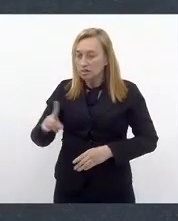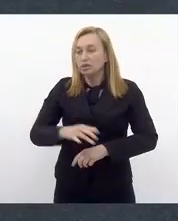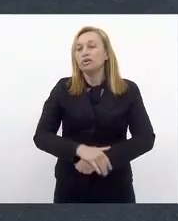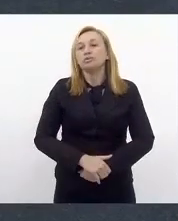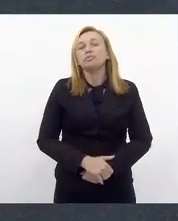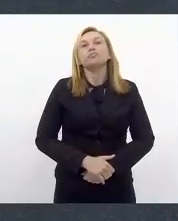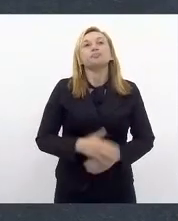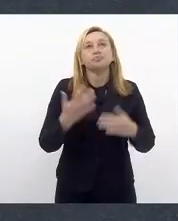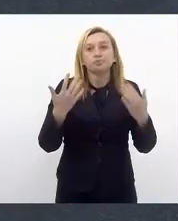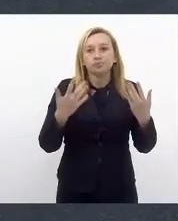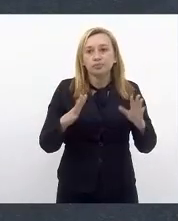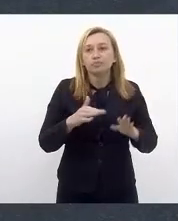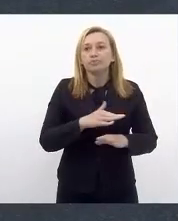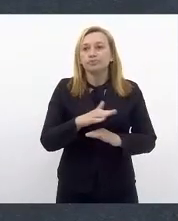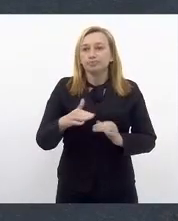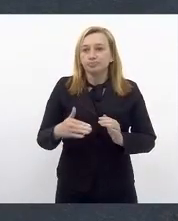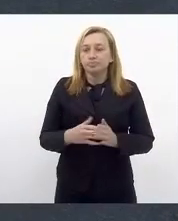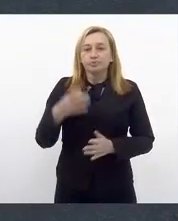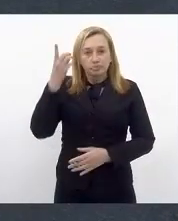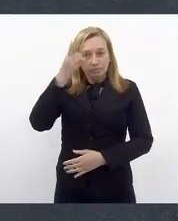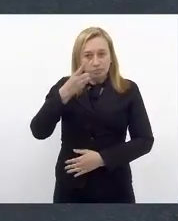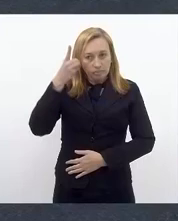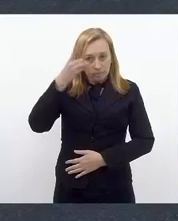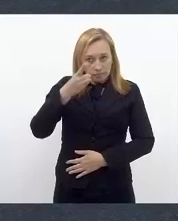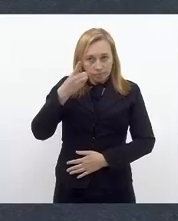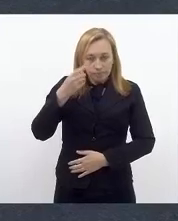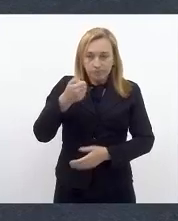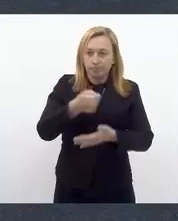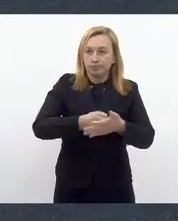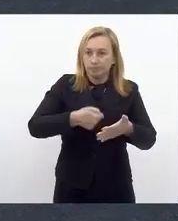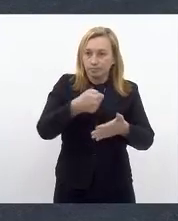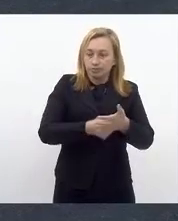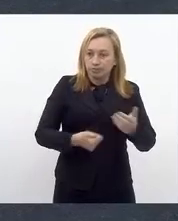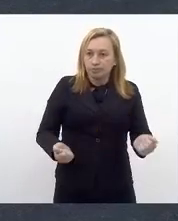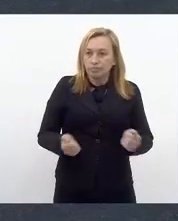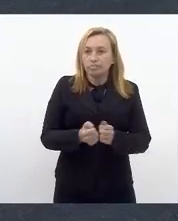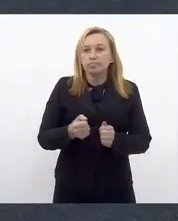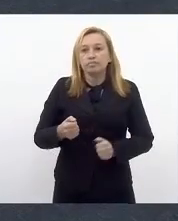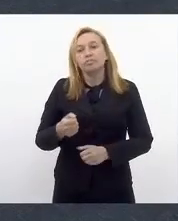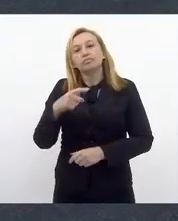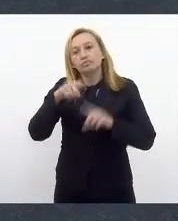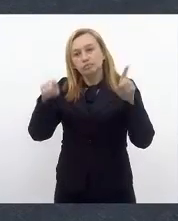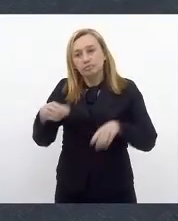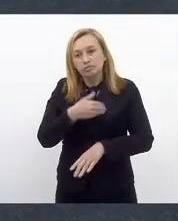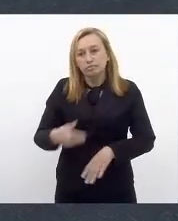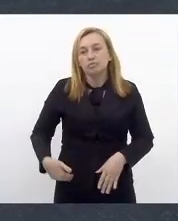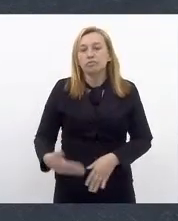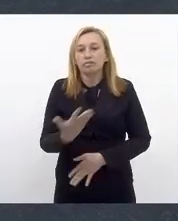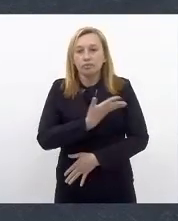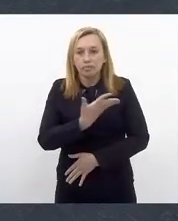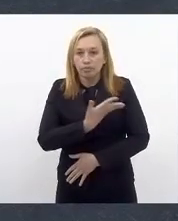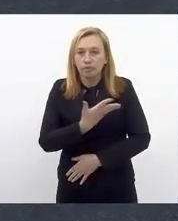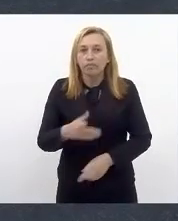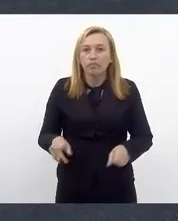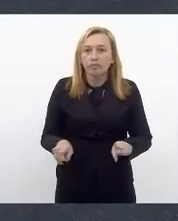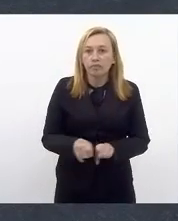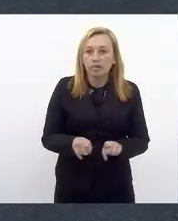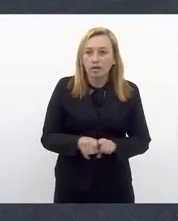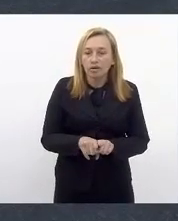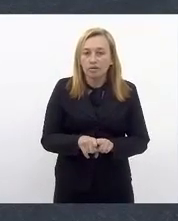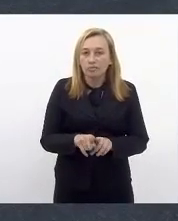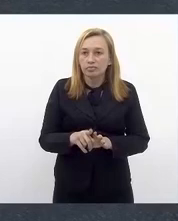é saudade demais parlamentares presentes que vem fazendo uma luta pelos servidores públicos e todos os colegas aí que